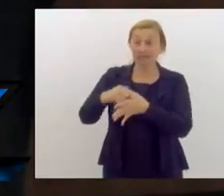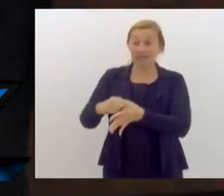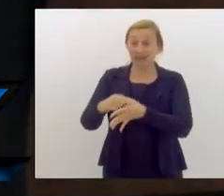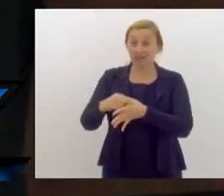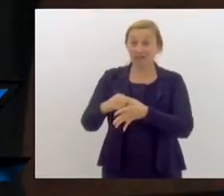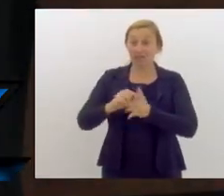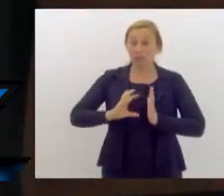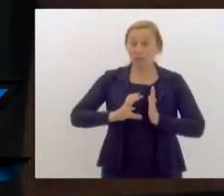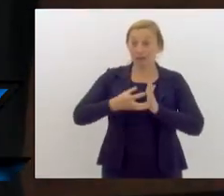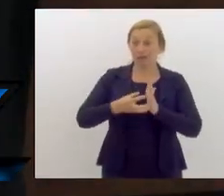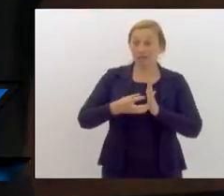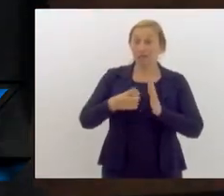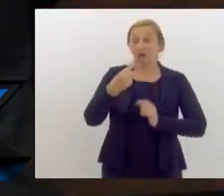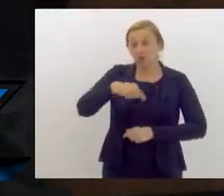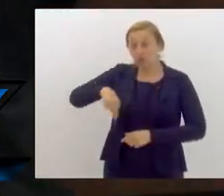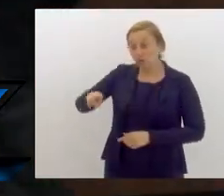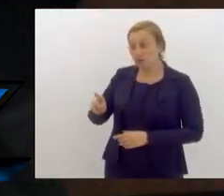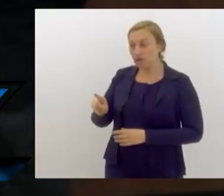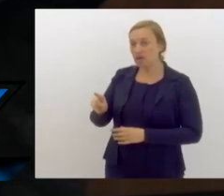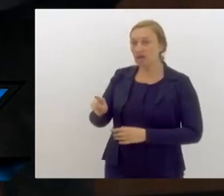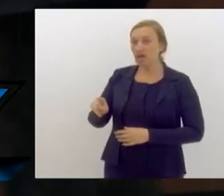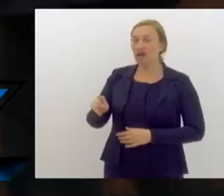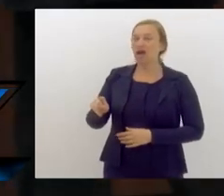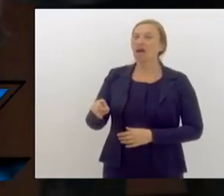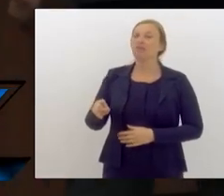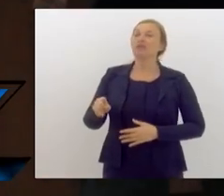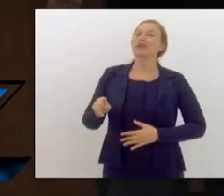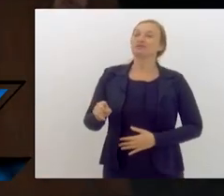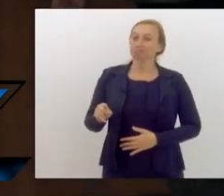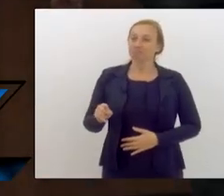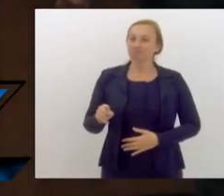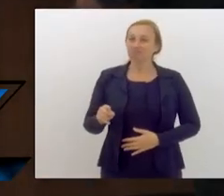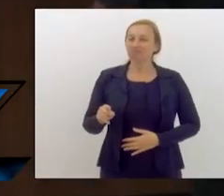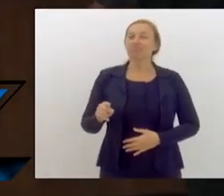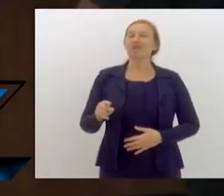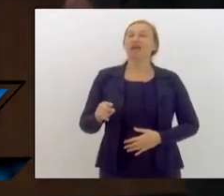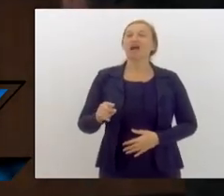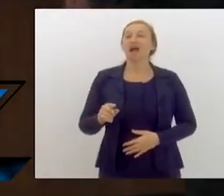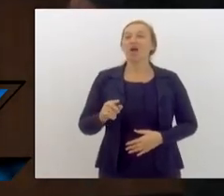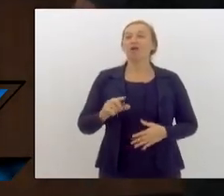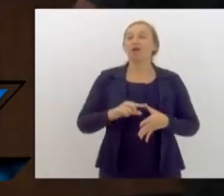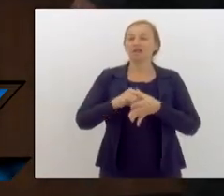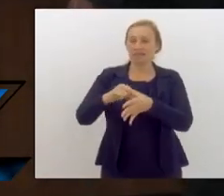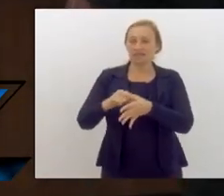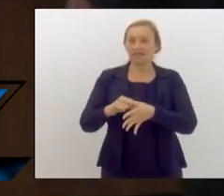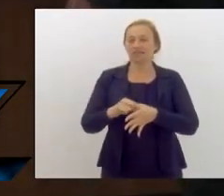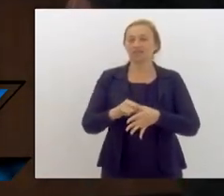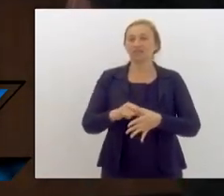se dirigiu ao líder do governo meu colega Deputado Dr Serginho vice-presidente